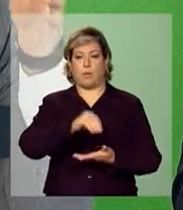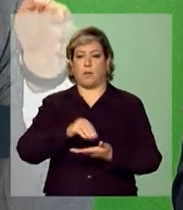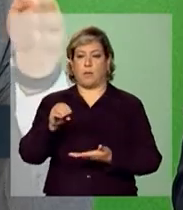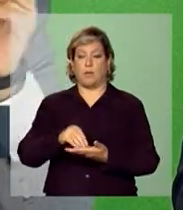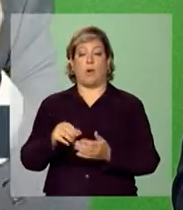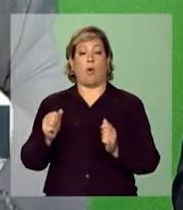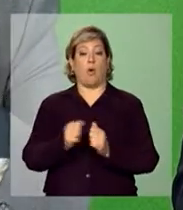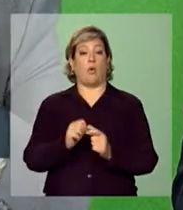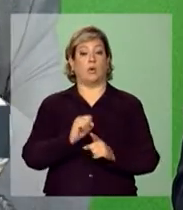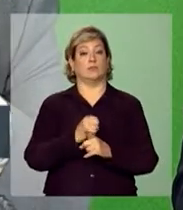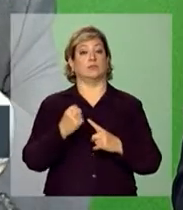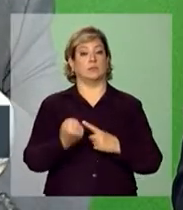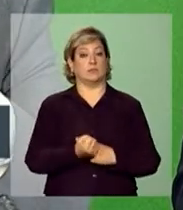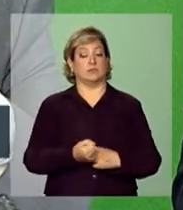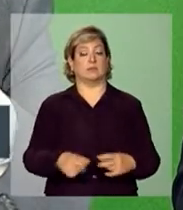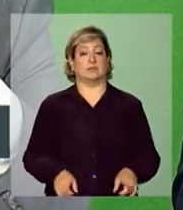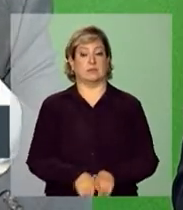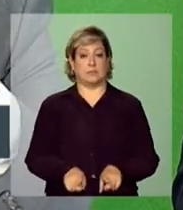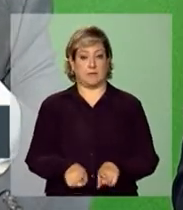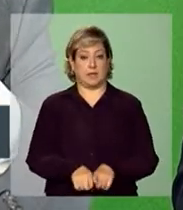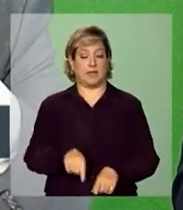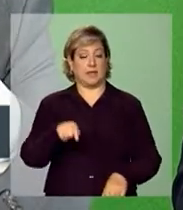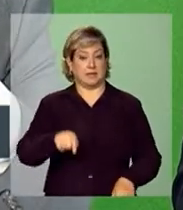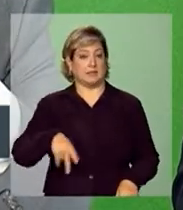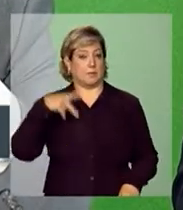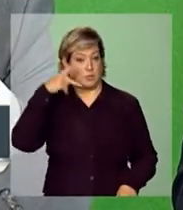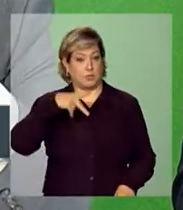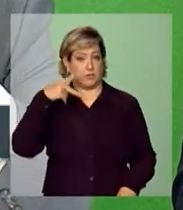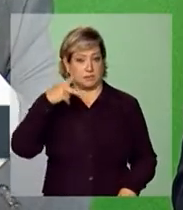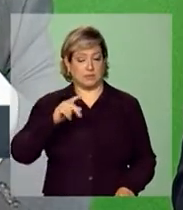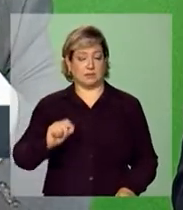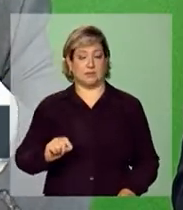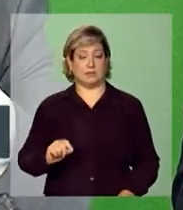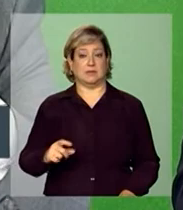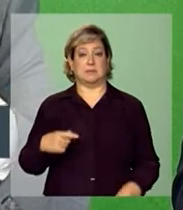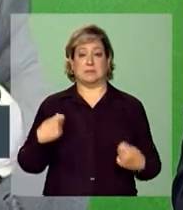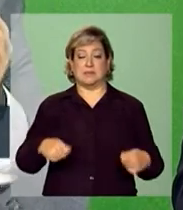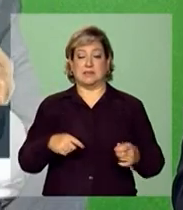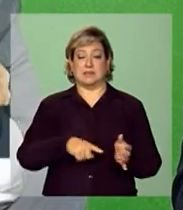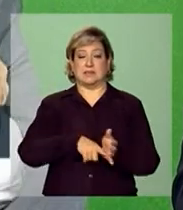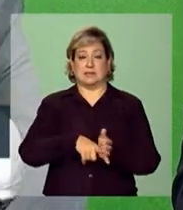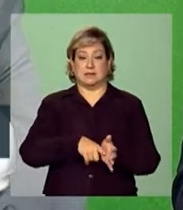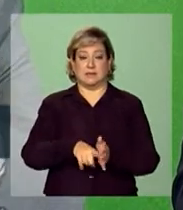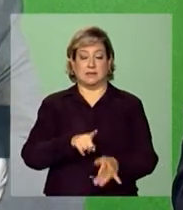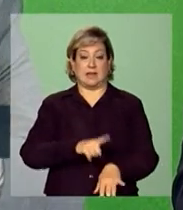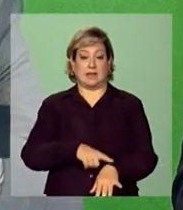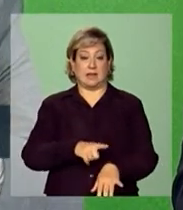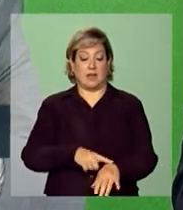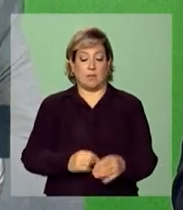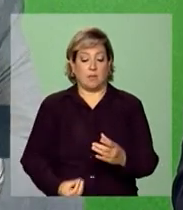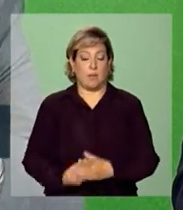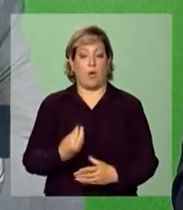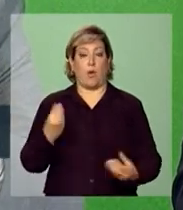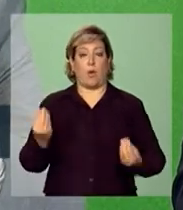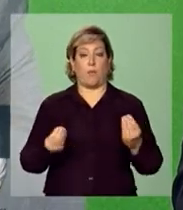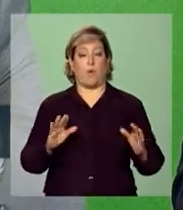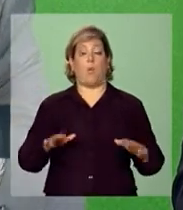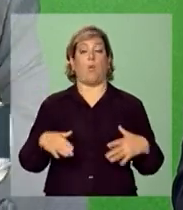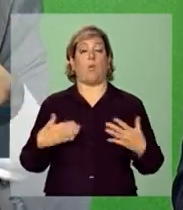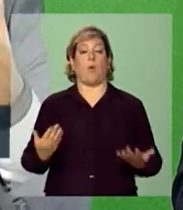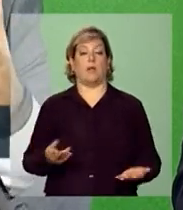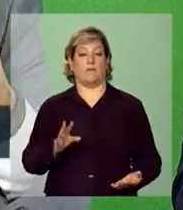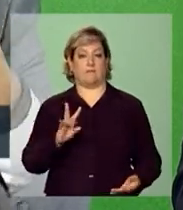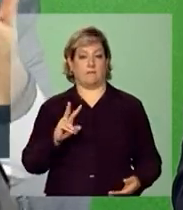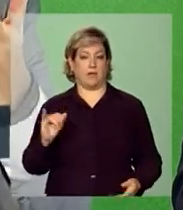a sociedade e mais essa política Exige uma análise de tempo de implantação quando será implantada